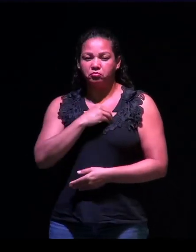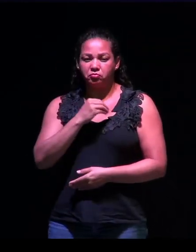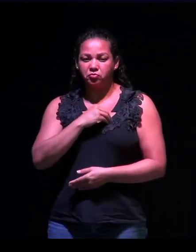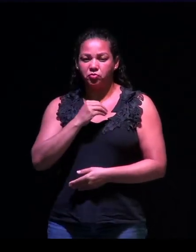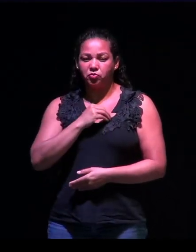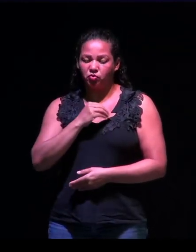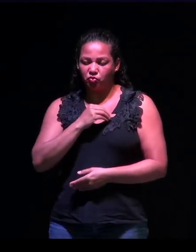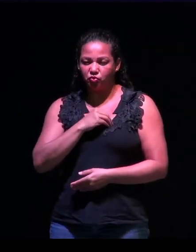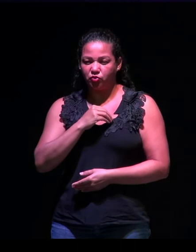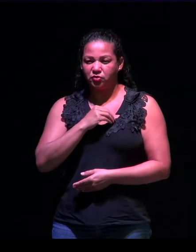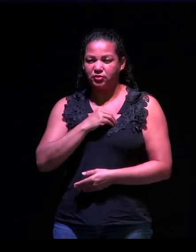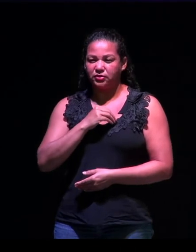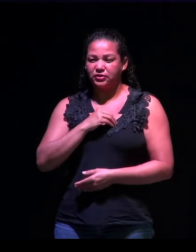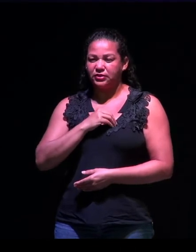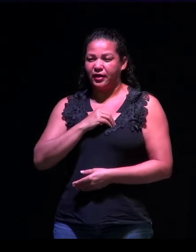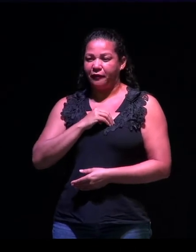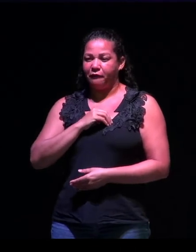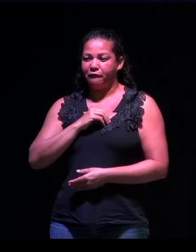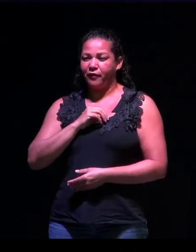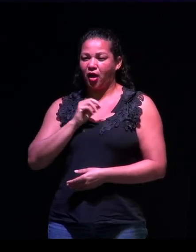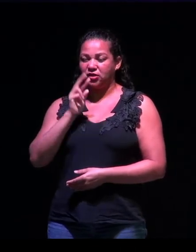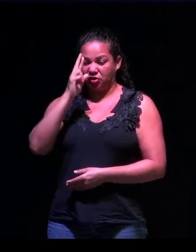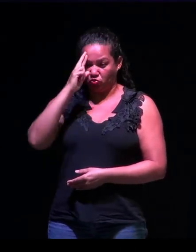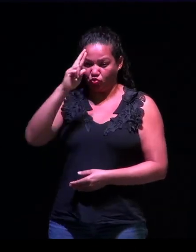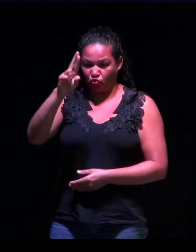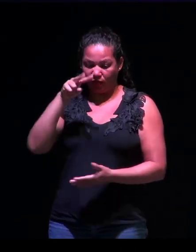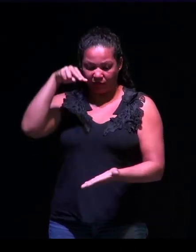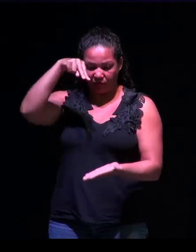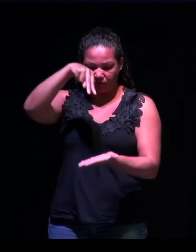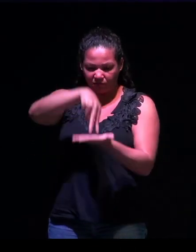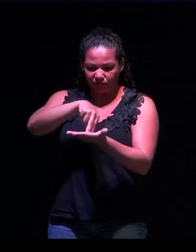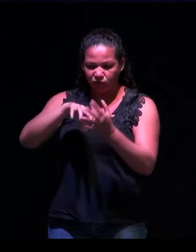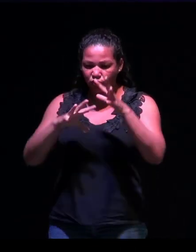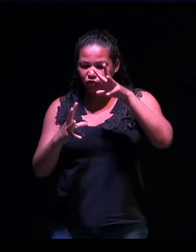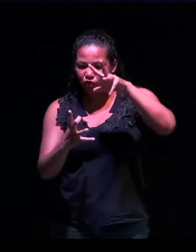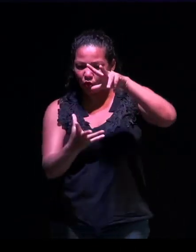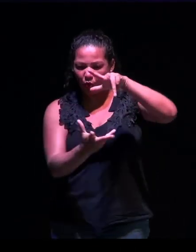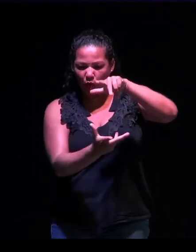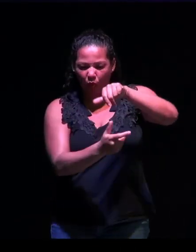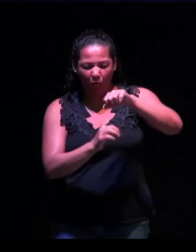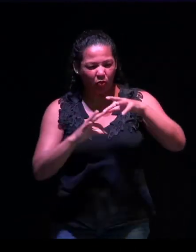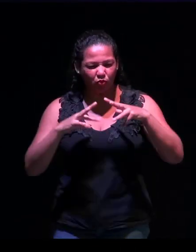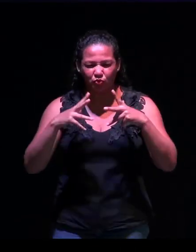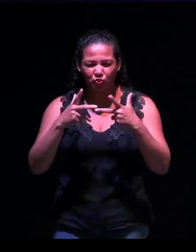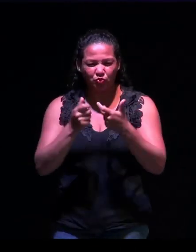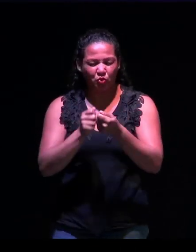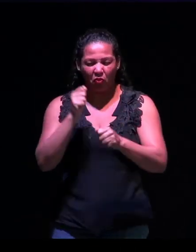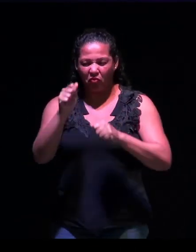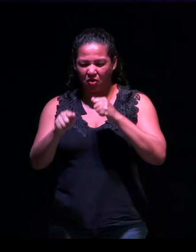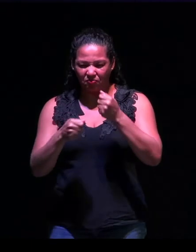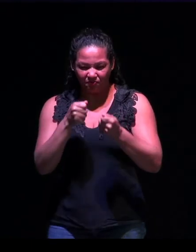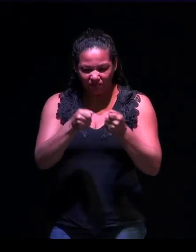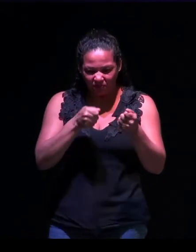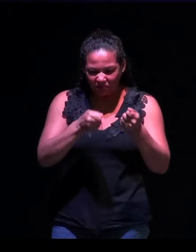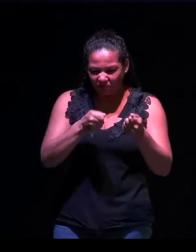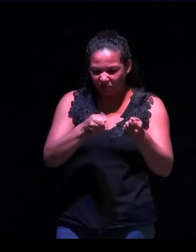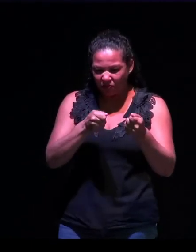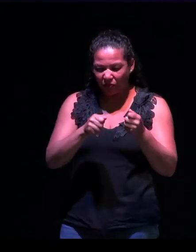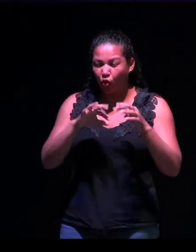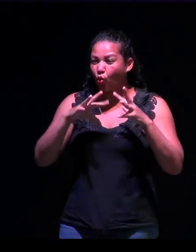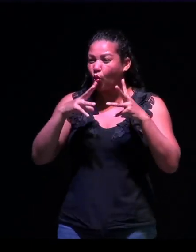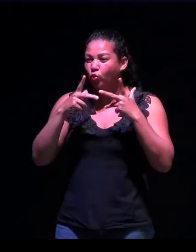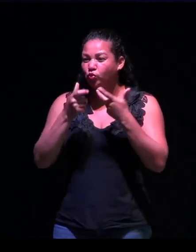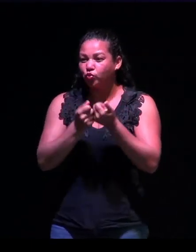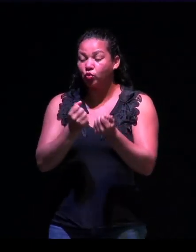perdição, dominará sobre o mundo inteiro. Ele vai impor o controle total 666.